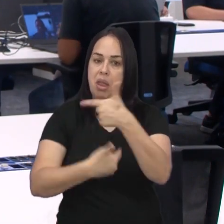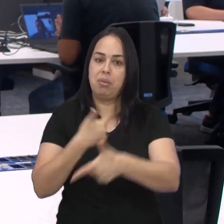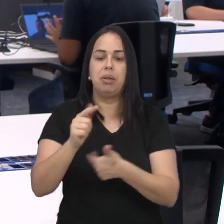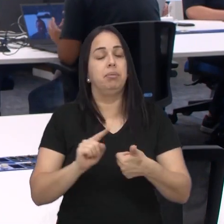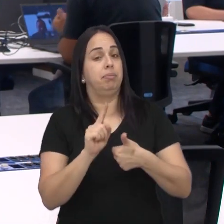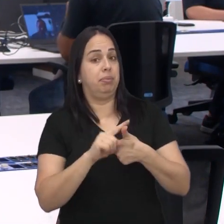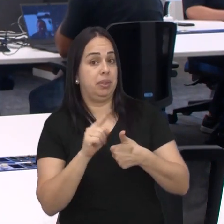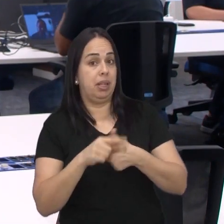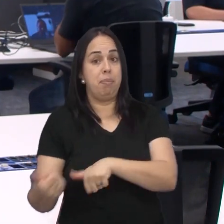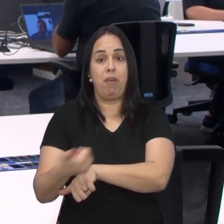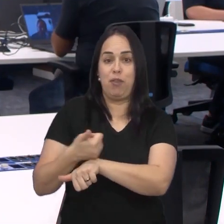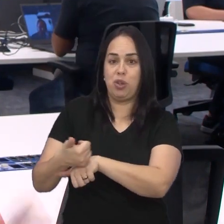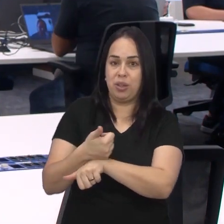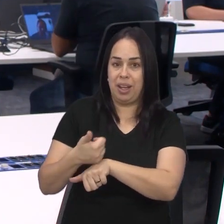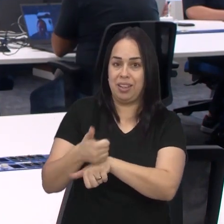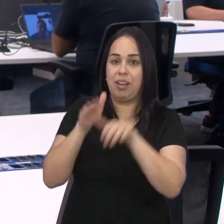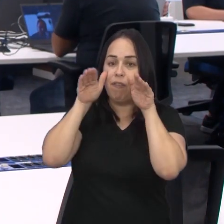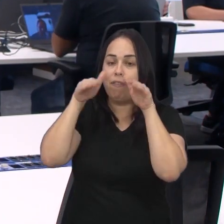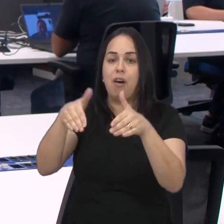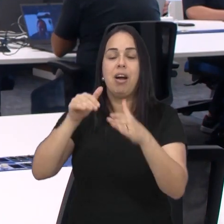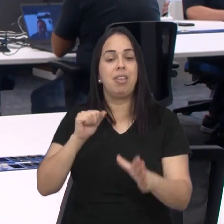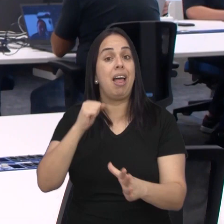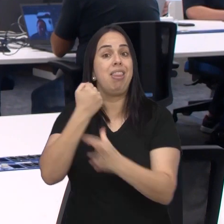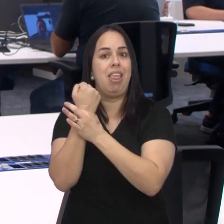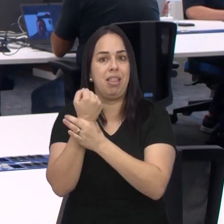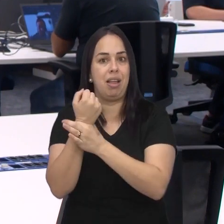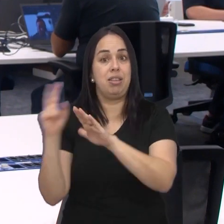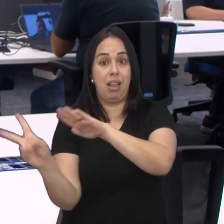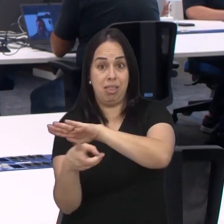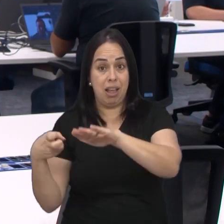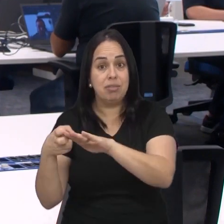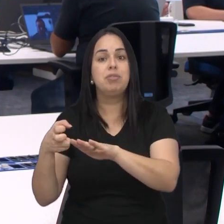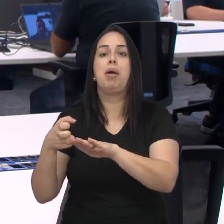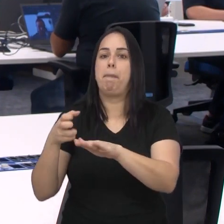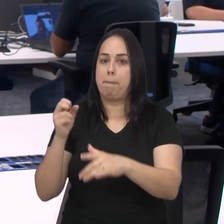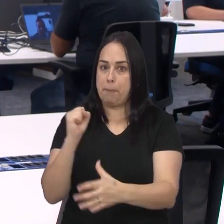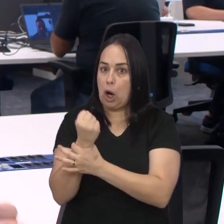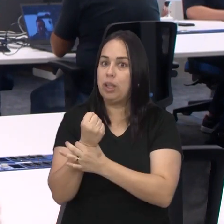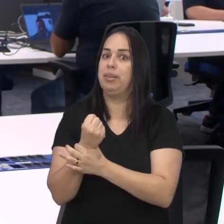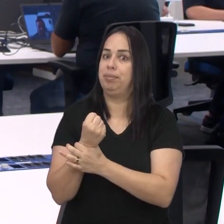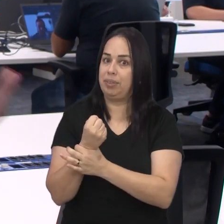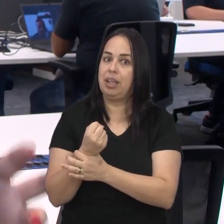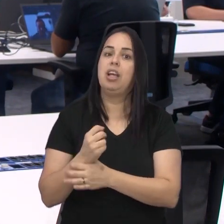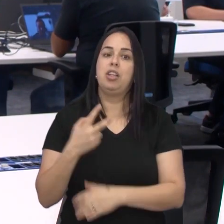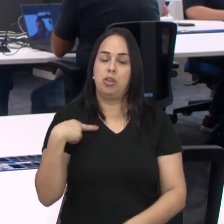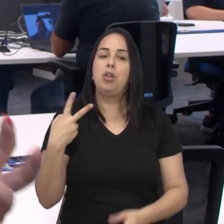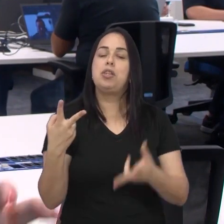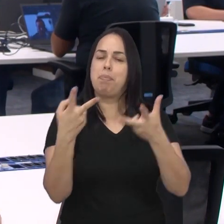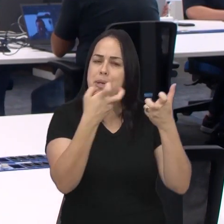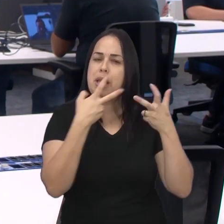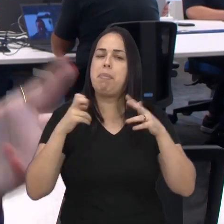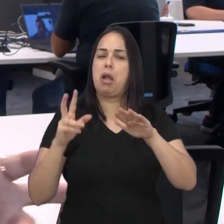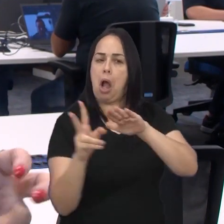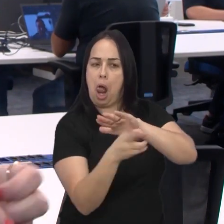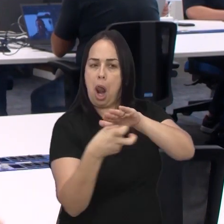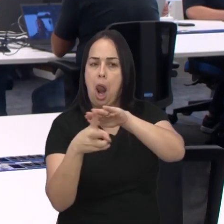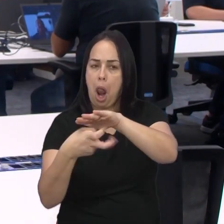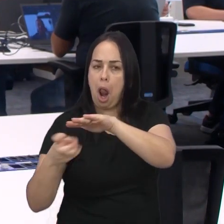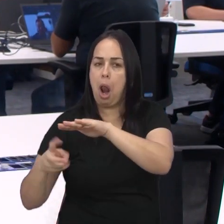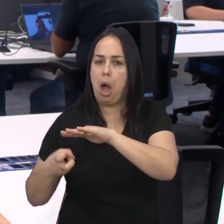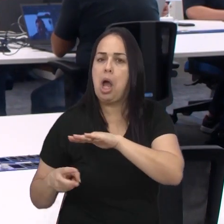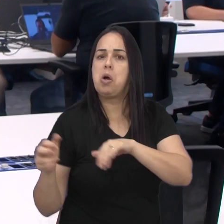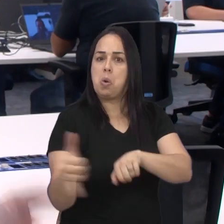pelas empresas, que são especialistas na área de segurança, proteção de dados. A gente vê que como acontece, né, os